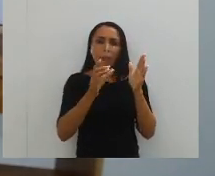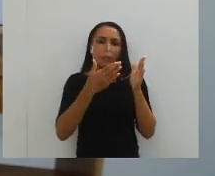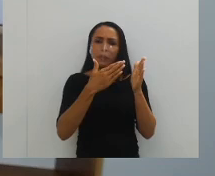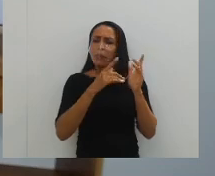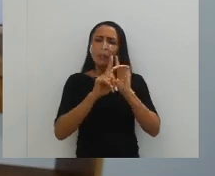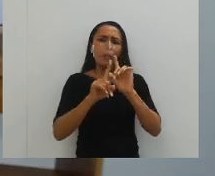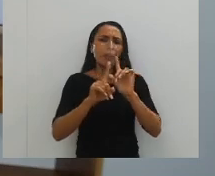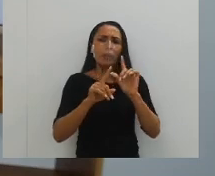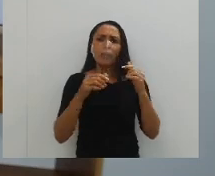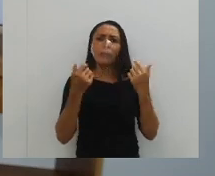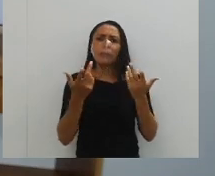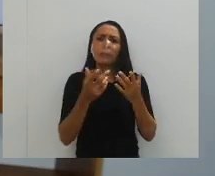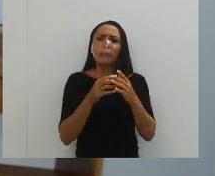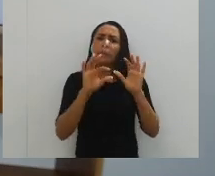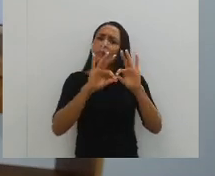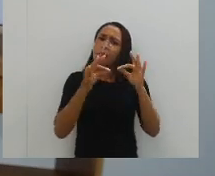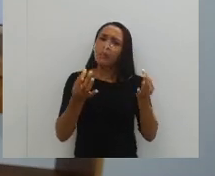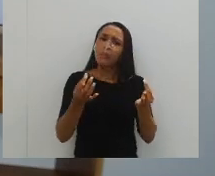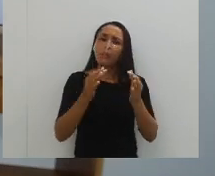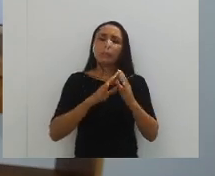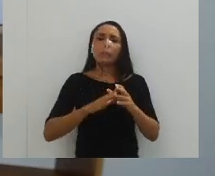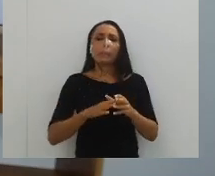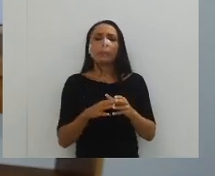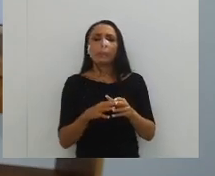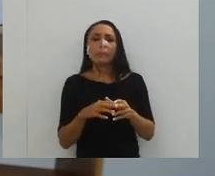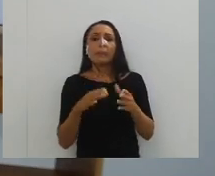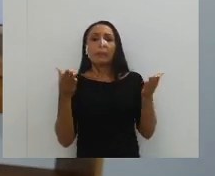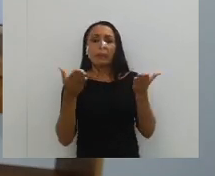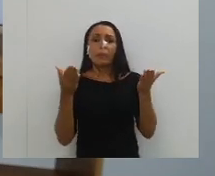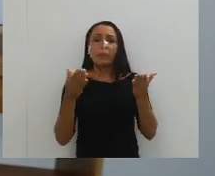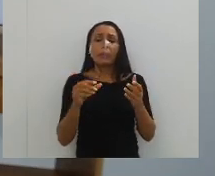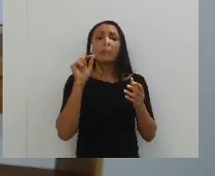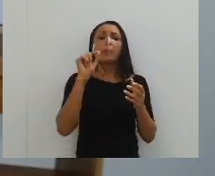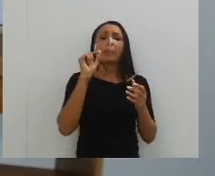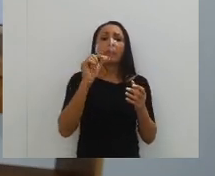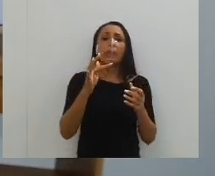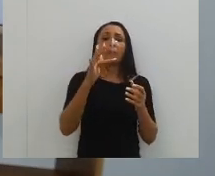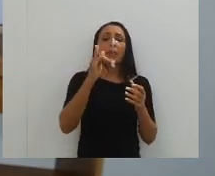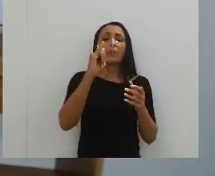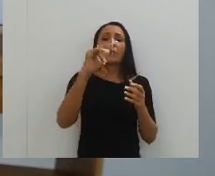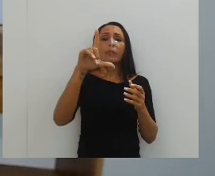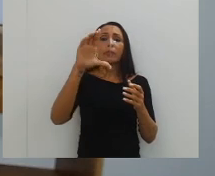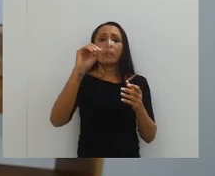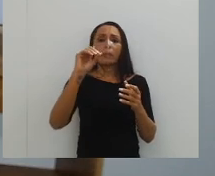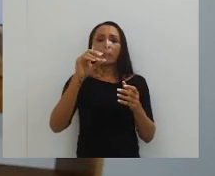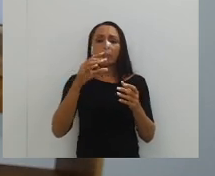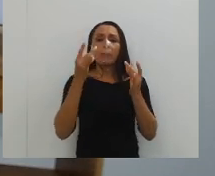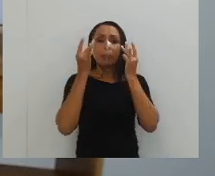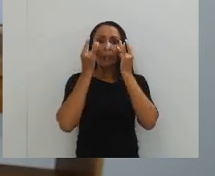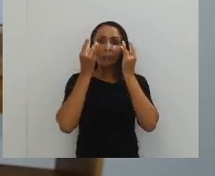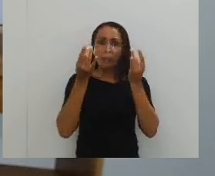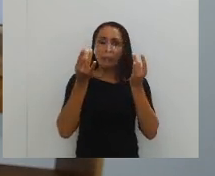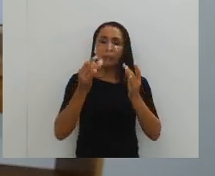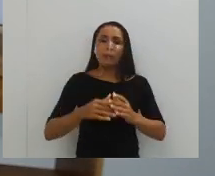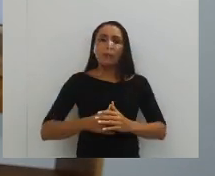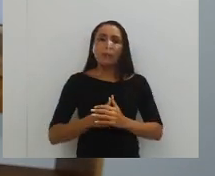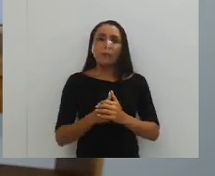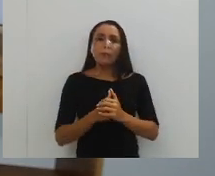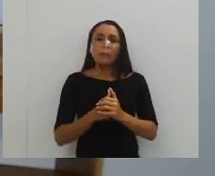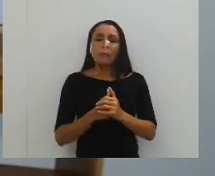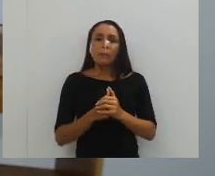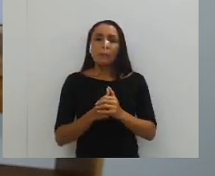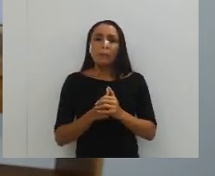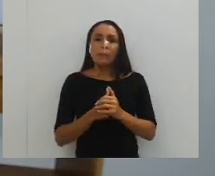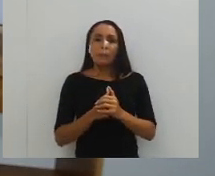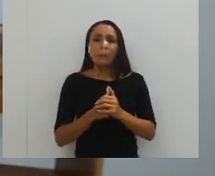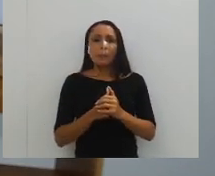Andrei, mas tu dissesse que ia dizer porque é filo ou divisão. Agora, olha para cá. Filo, preste atenção, filo